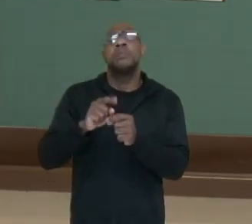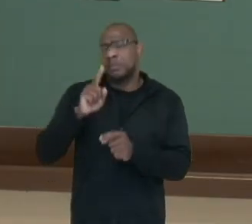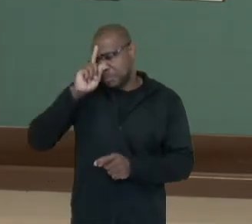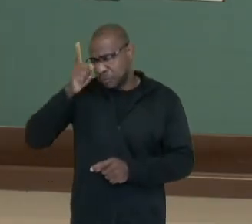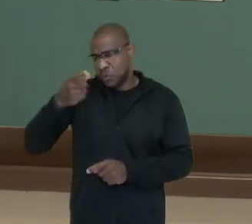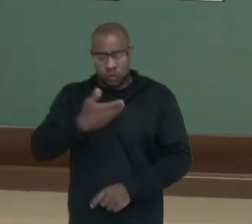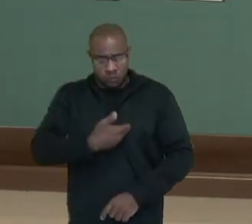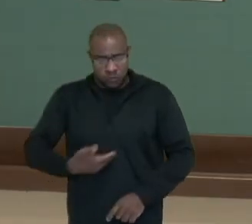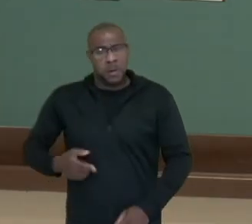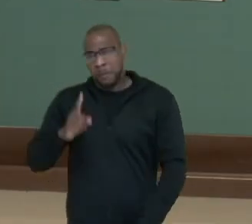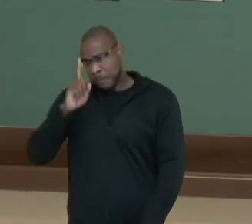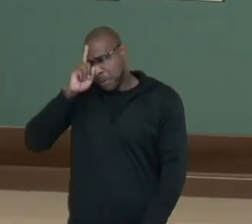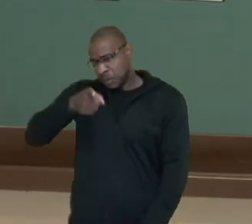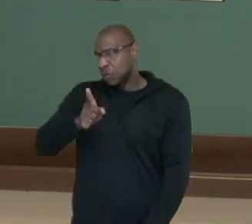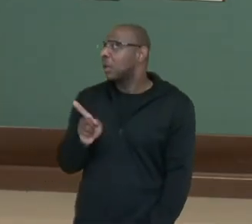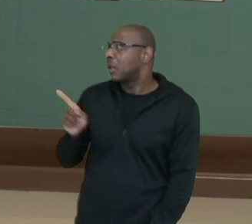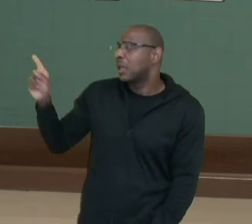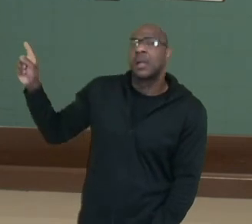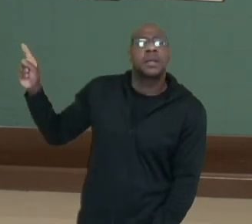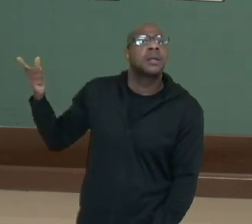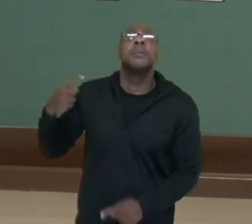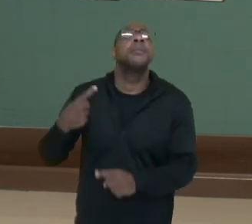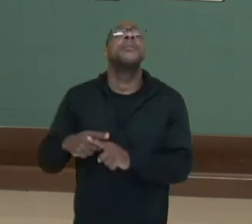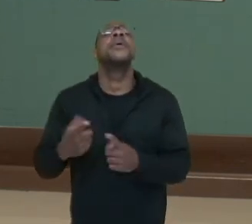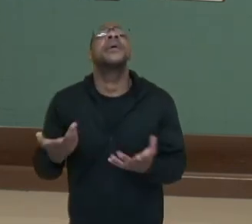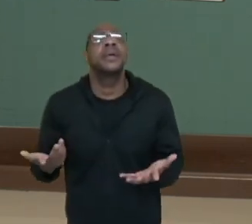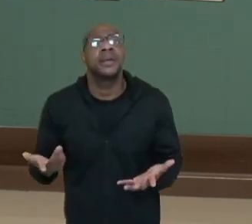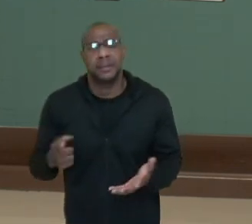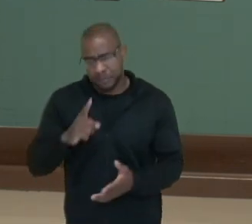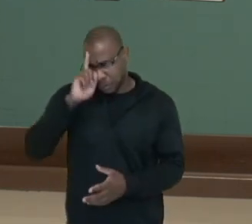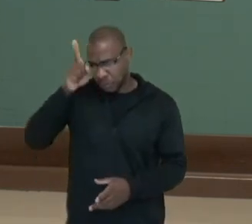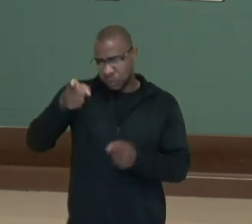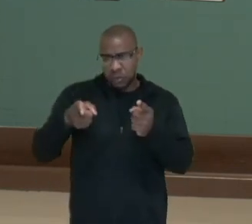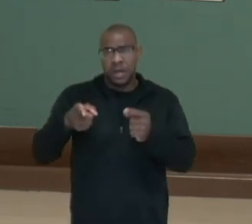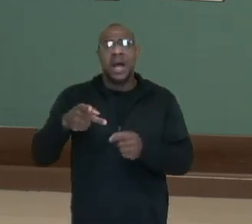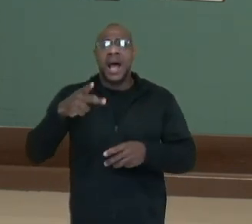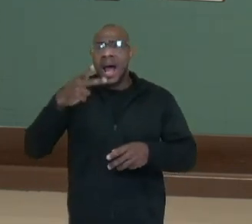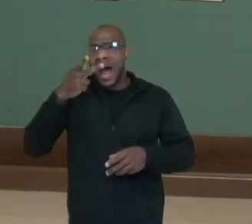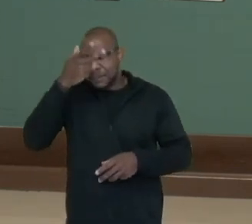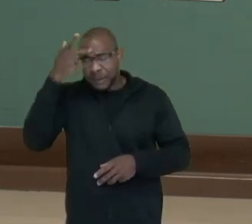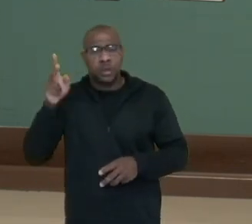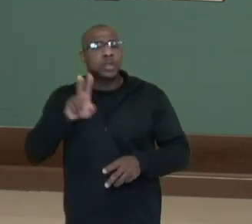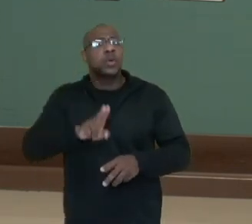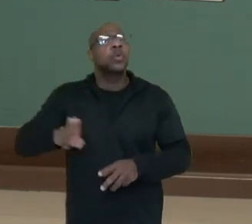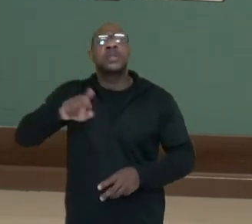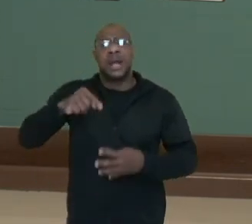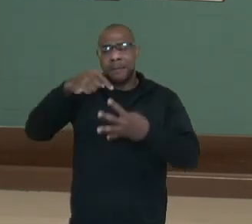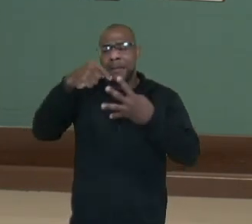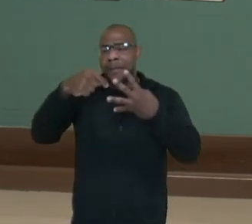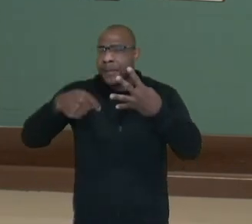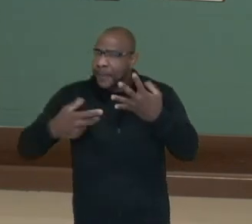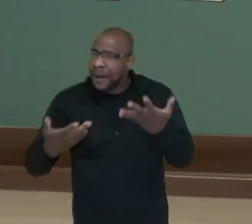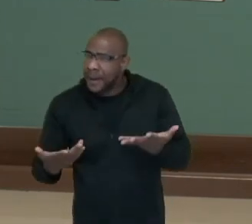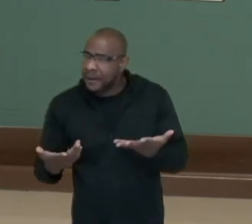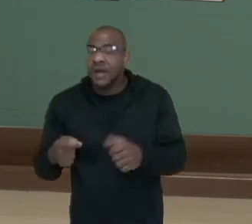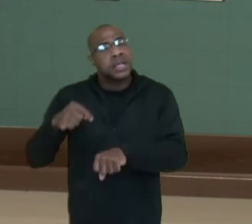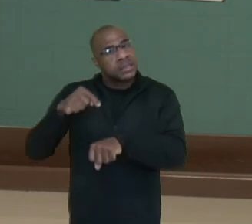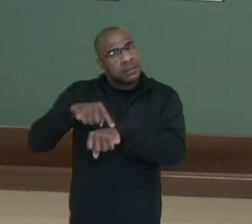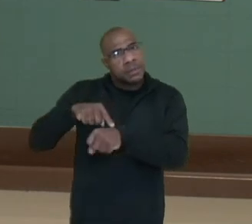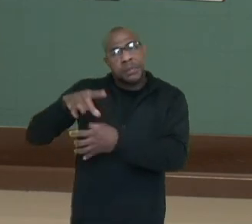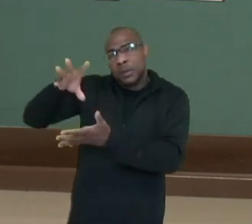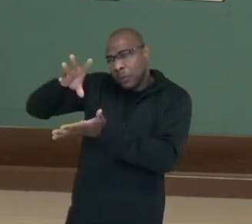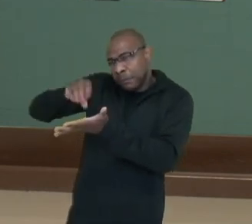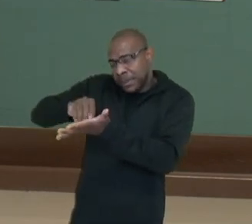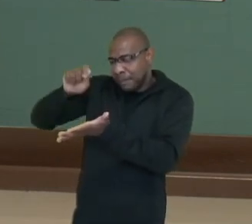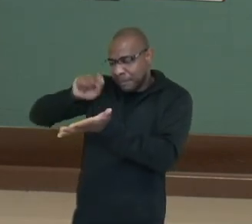Nós percebemos aqui que muitas, né? Por quê? Claro, vou dar um tempinho para você anotar essa atividade no teu caderno. Se